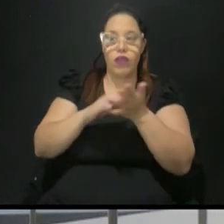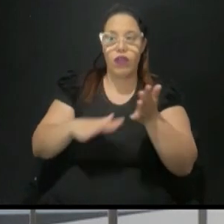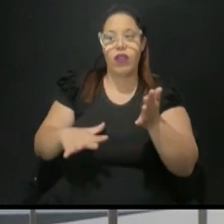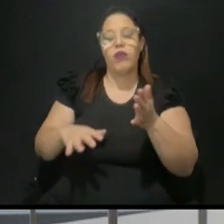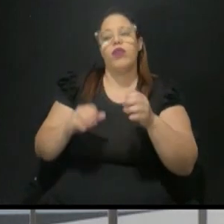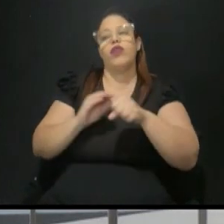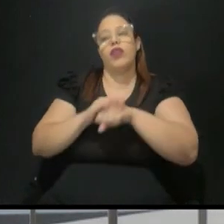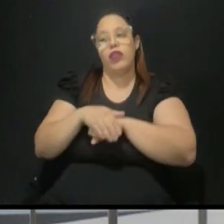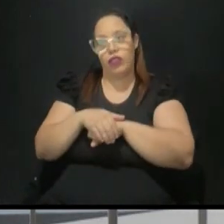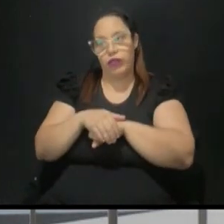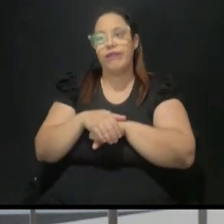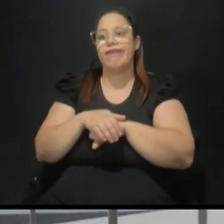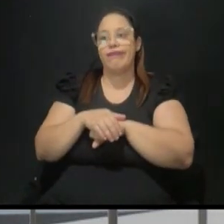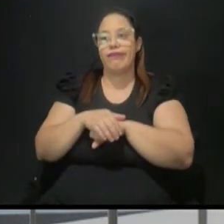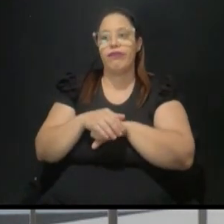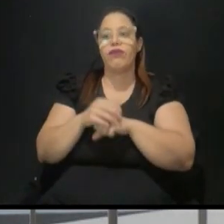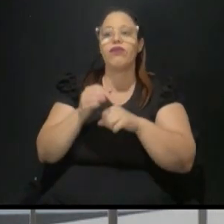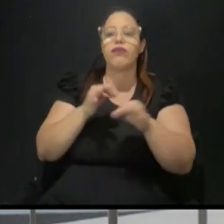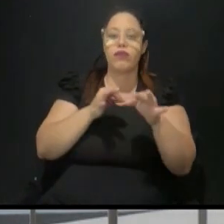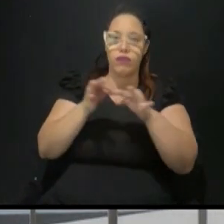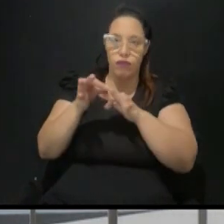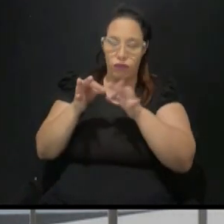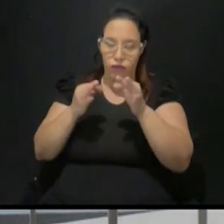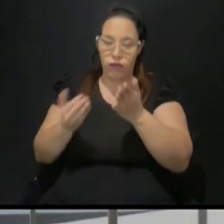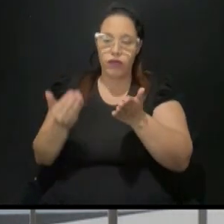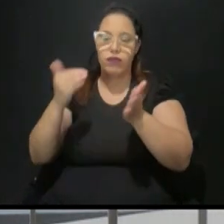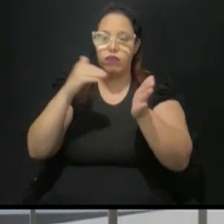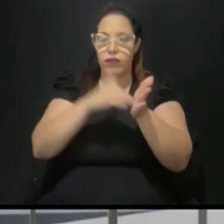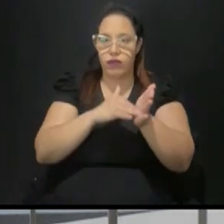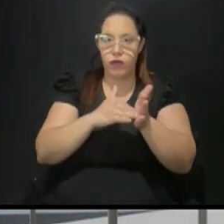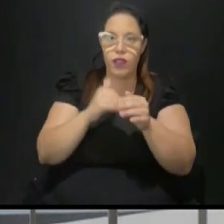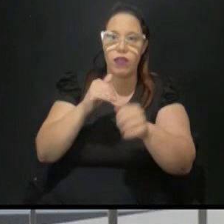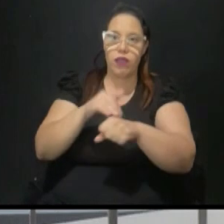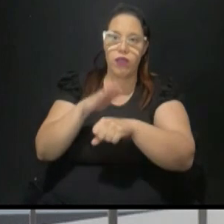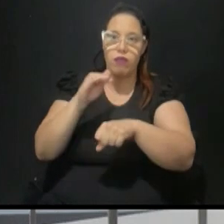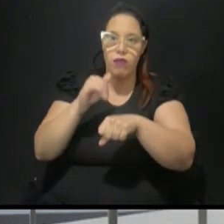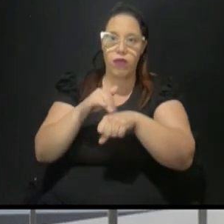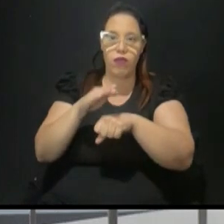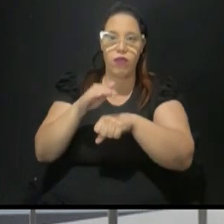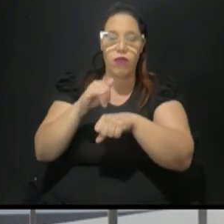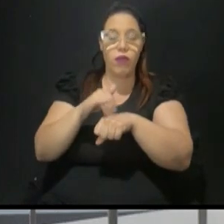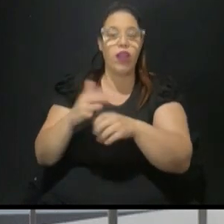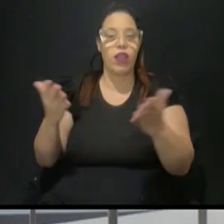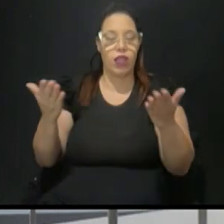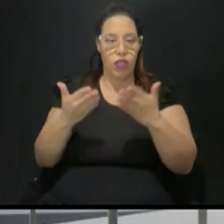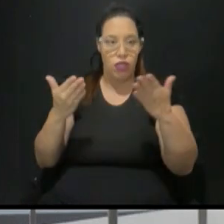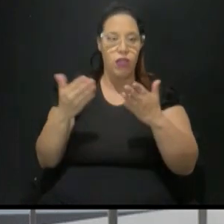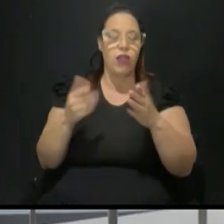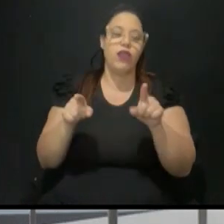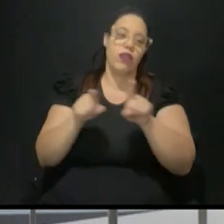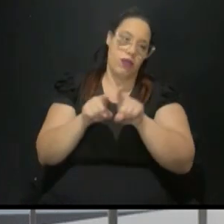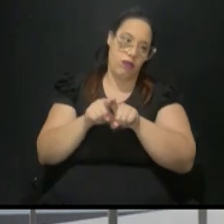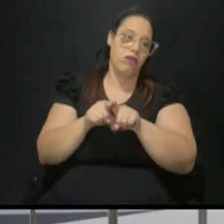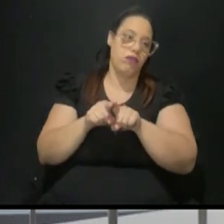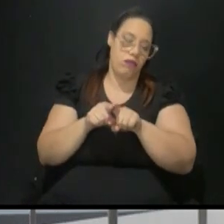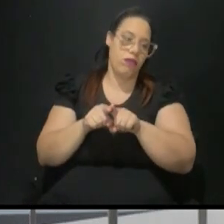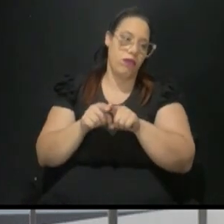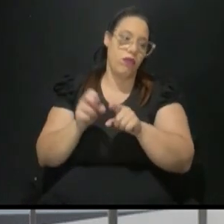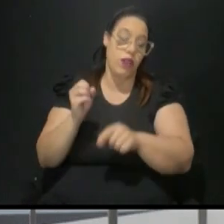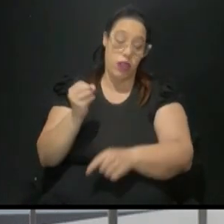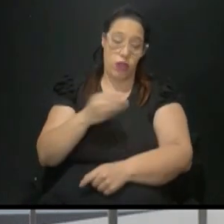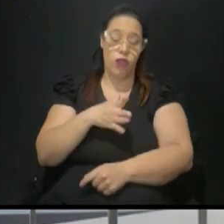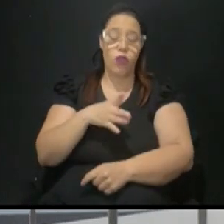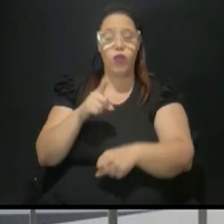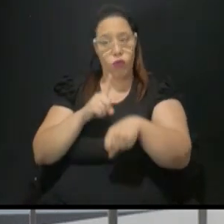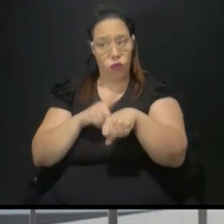está preparado para receber mais atletas a partir de agora também, né, com esse novo horário,